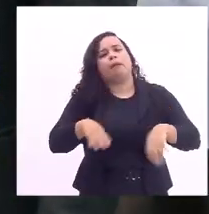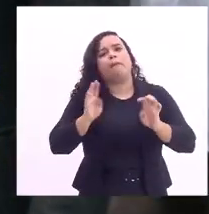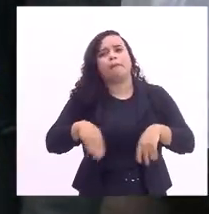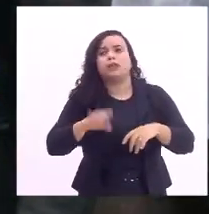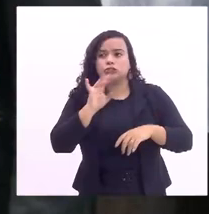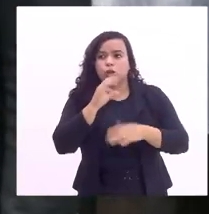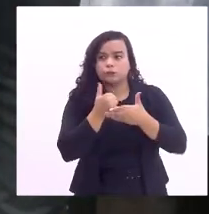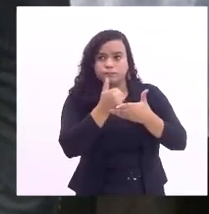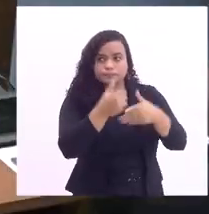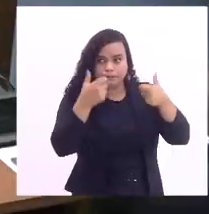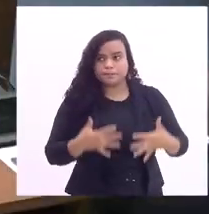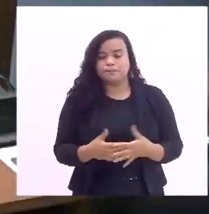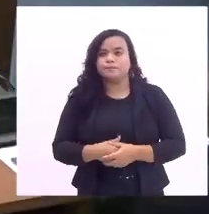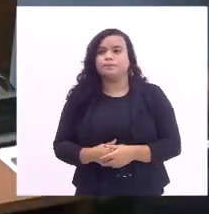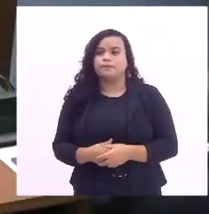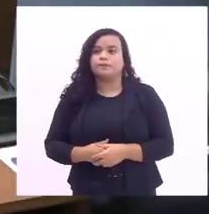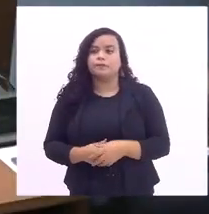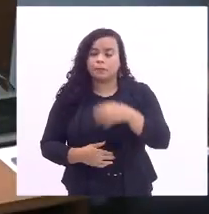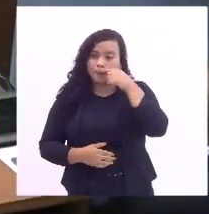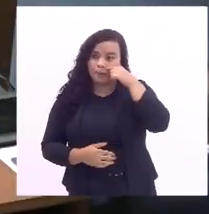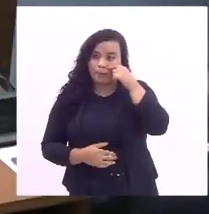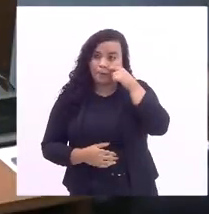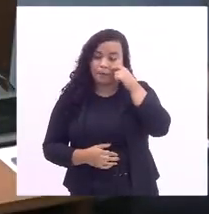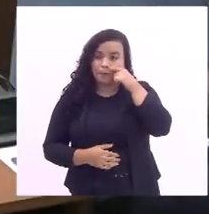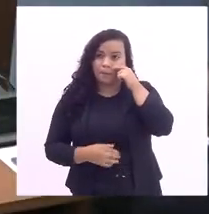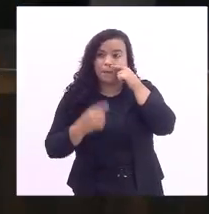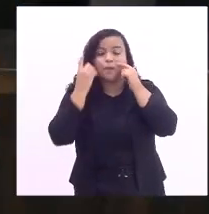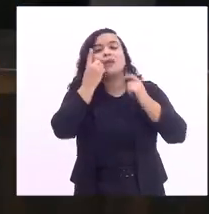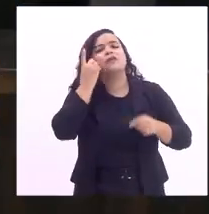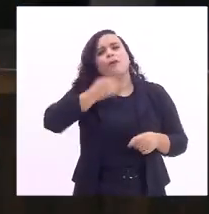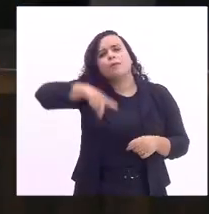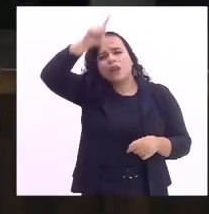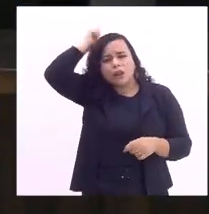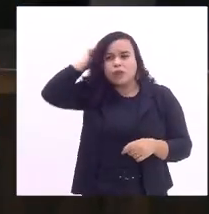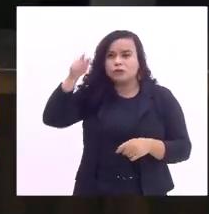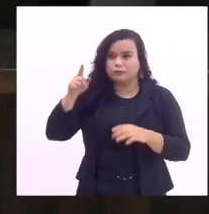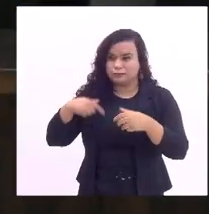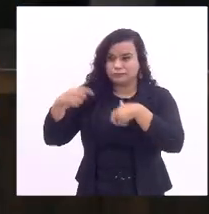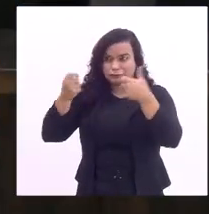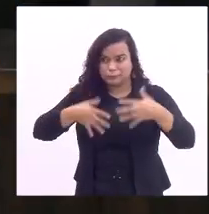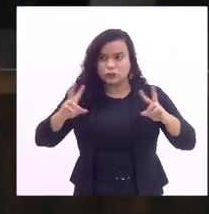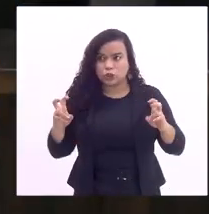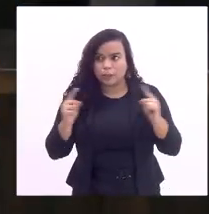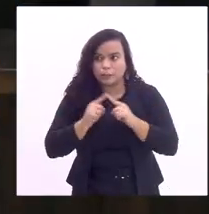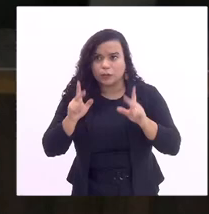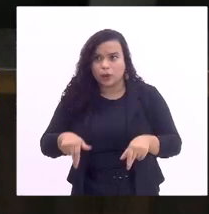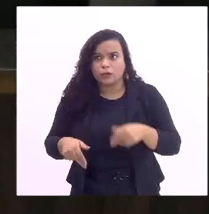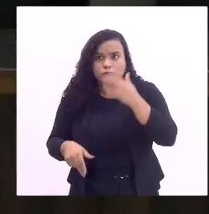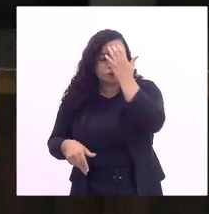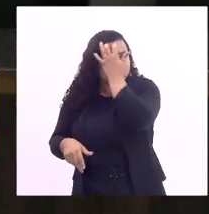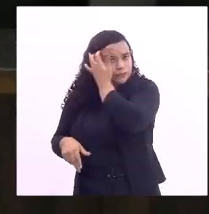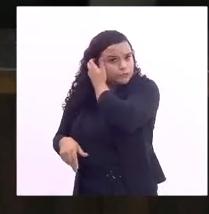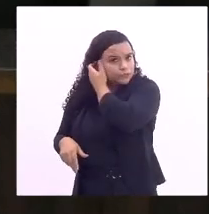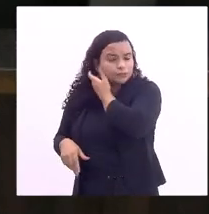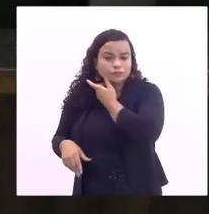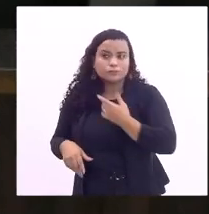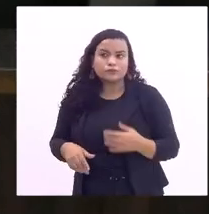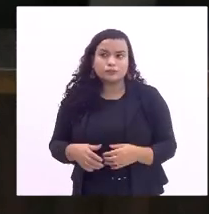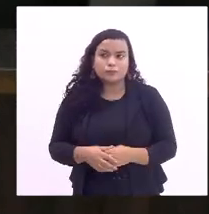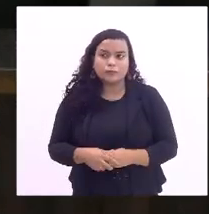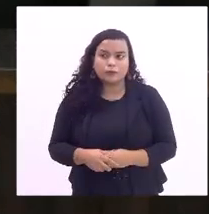dar esse posicionamento, presidente. Deputado Luiz, antes, deixa só esgotar esse tema, é sobre o tema.